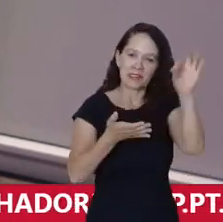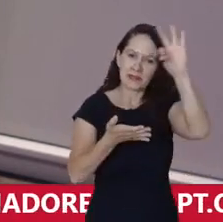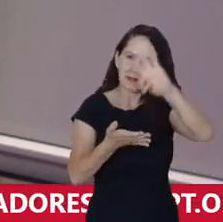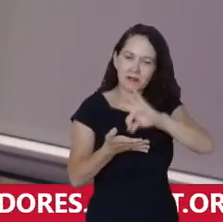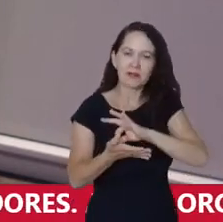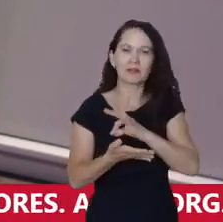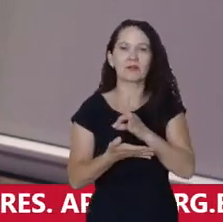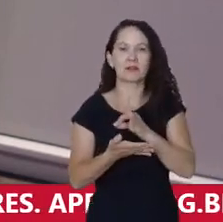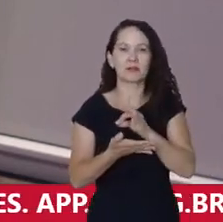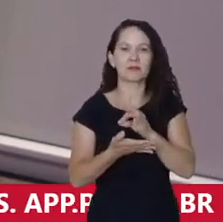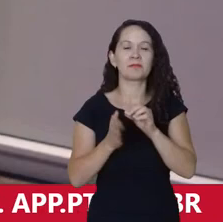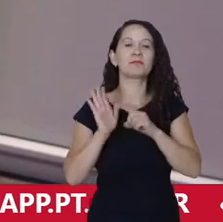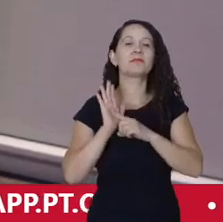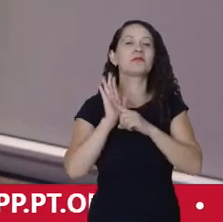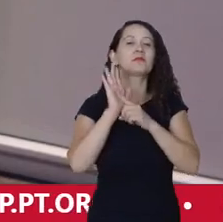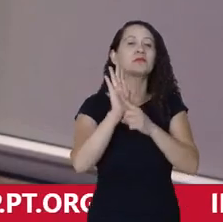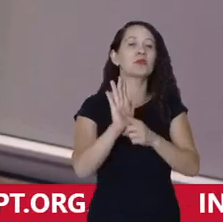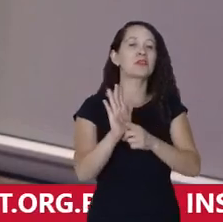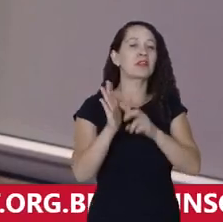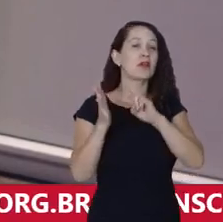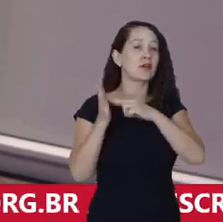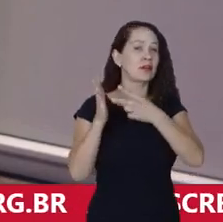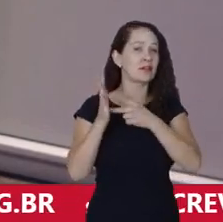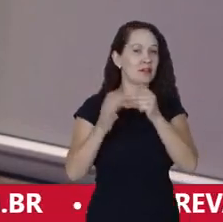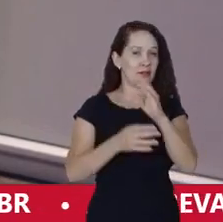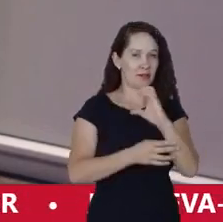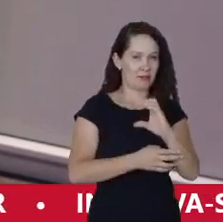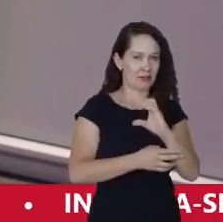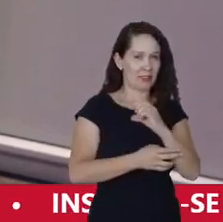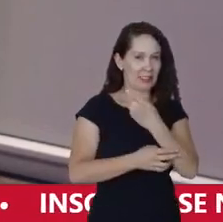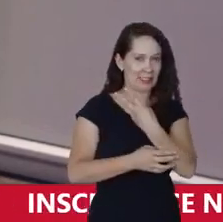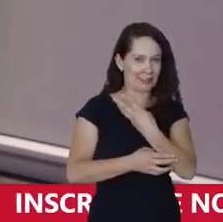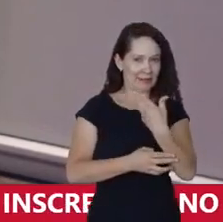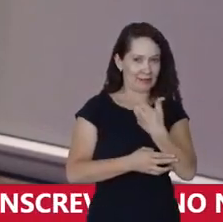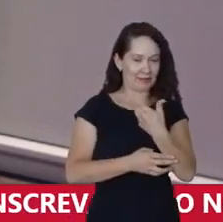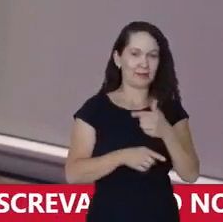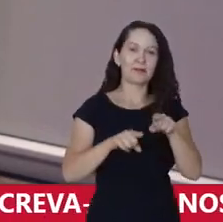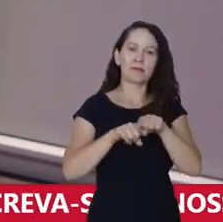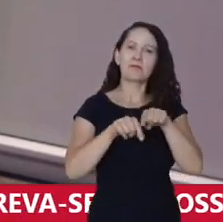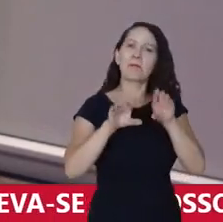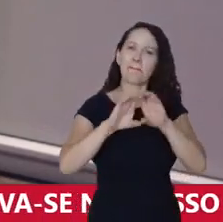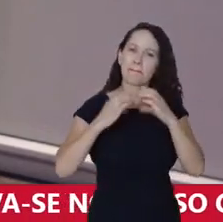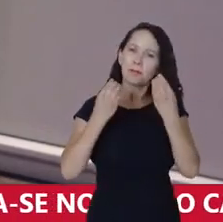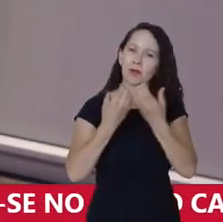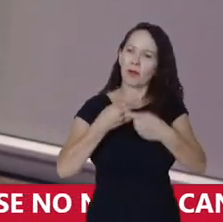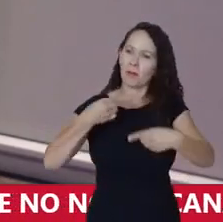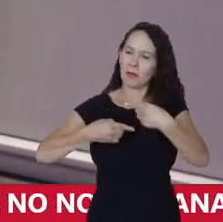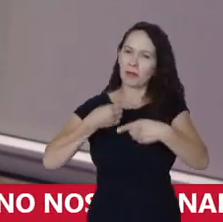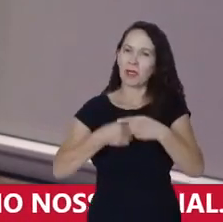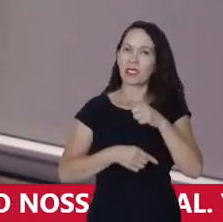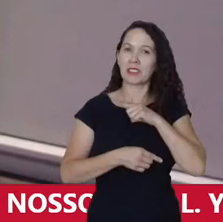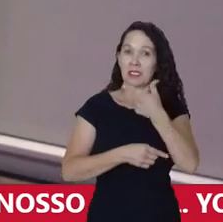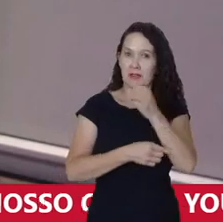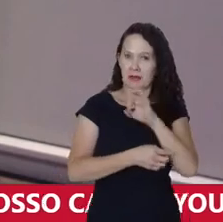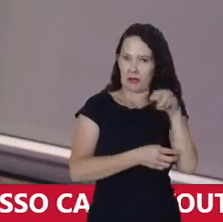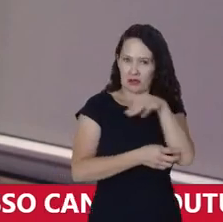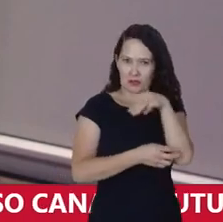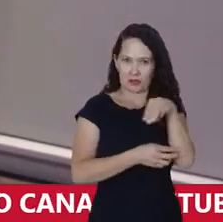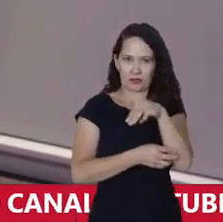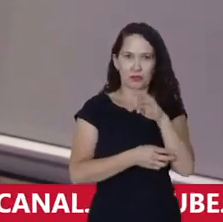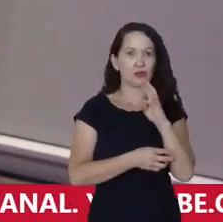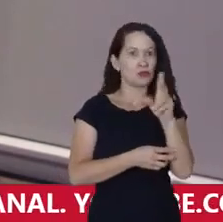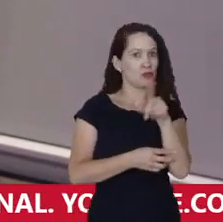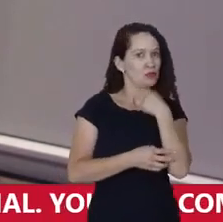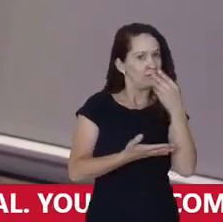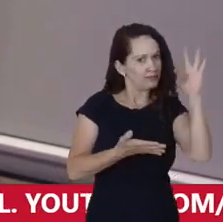inscrever para mostrar o que é essa PEC, fazer esse debate também na comissão. Temos lá 10 minutos para isso. Todos